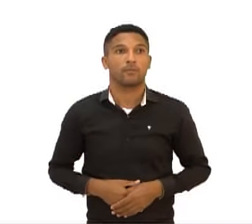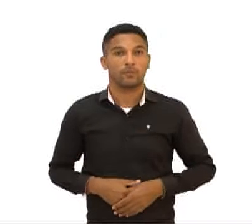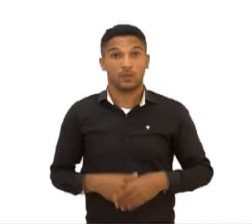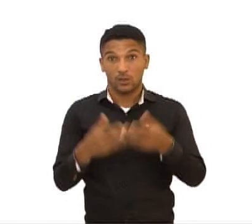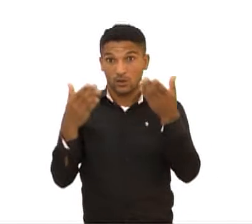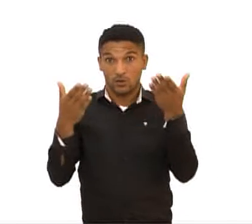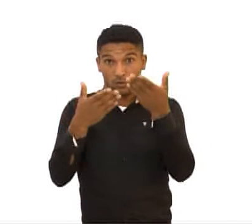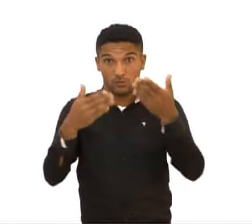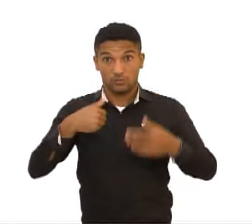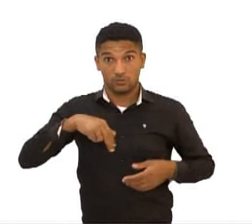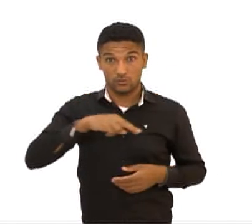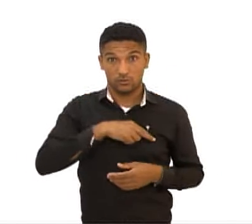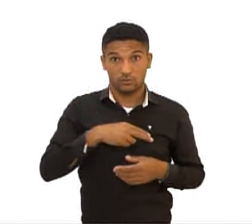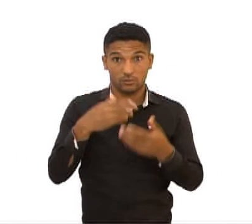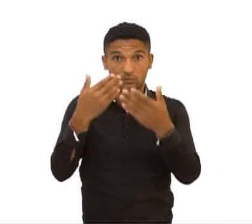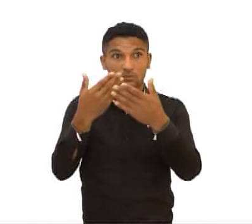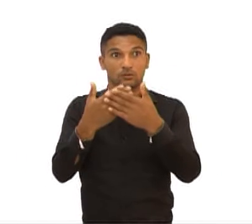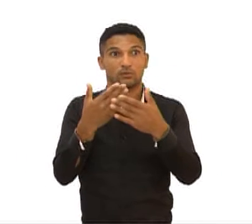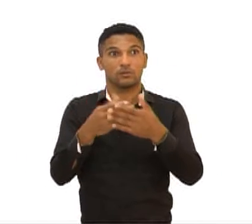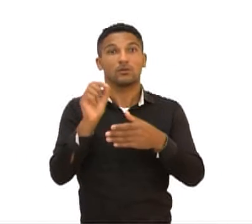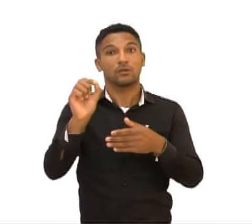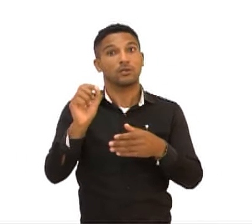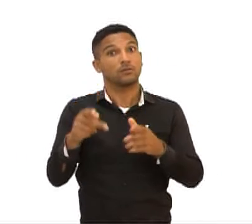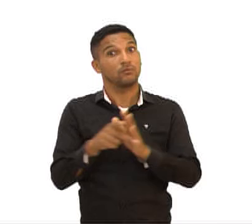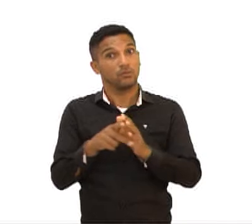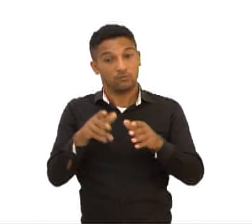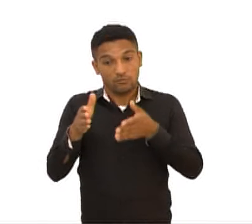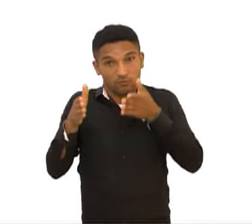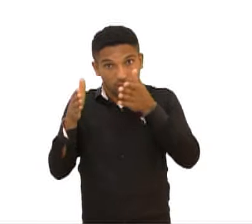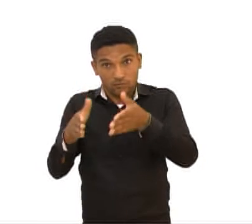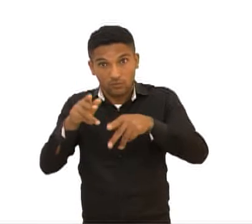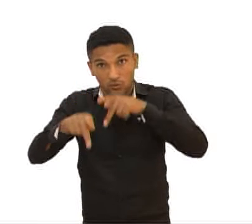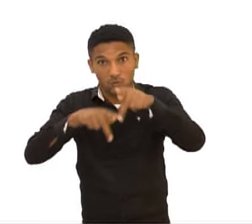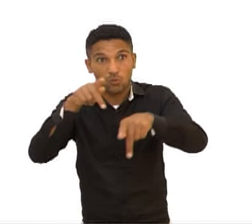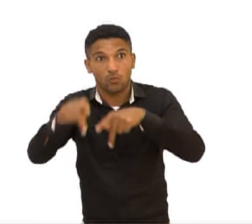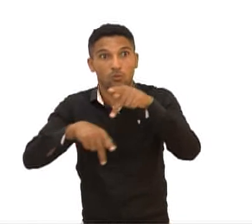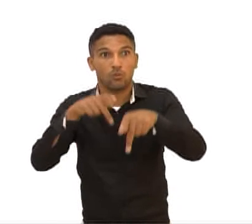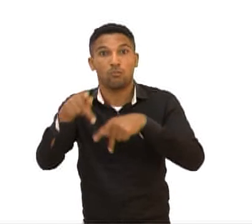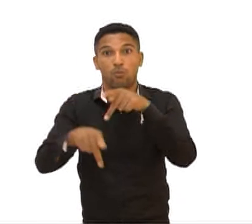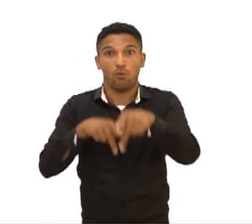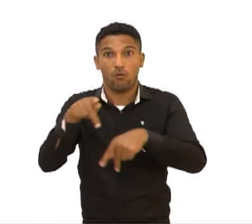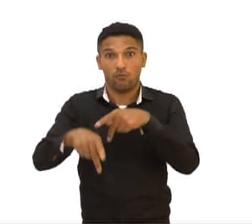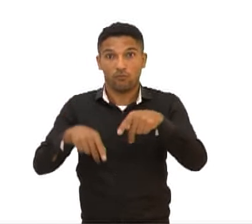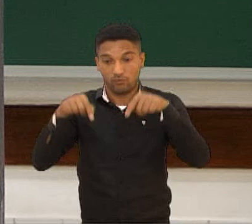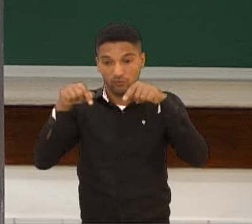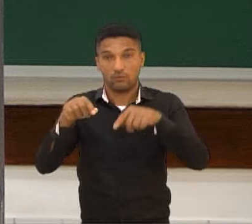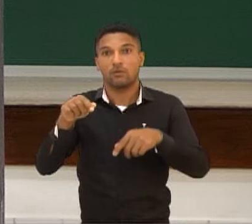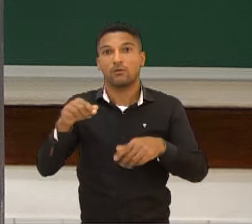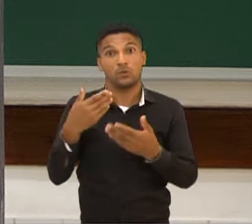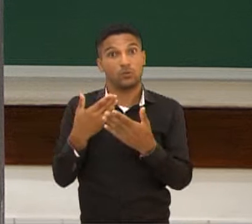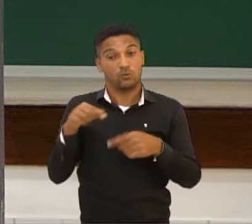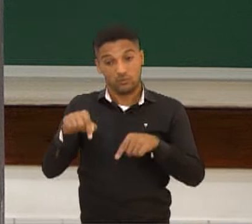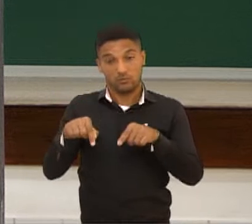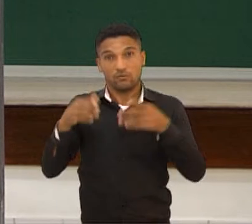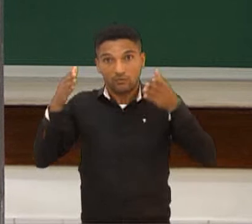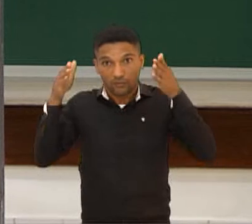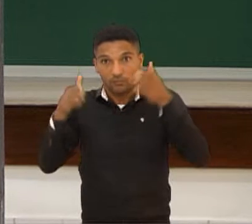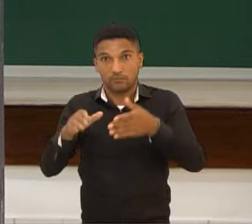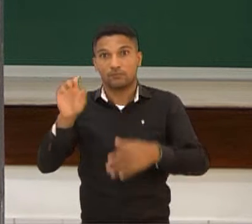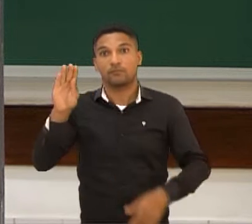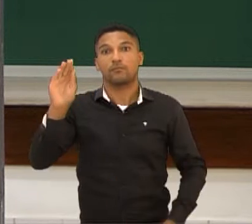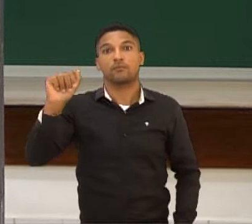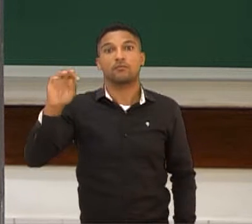vai estudar sobre um povo, né, chamado Banto. Esse povo, gente, que se